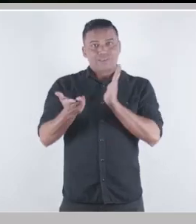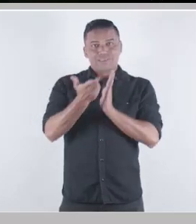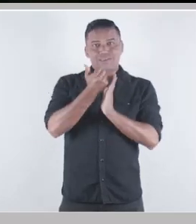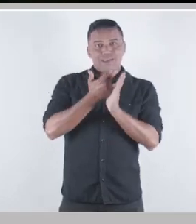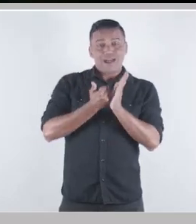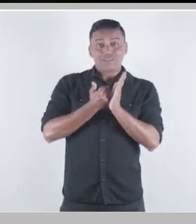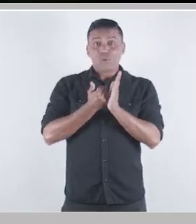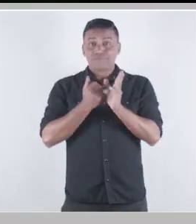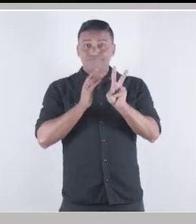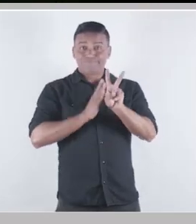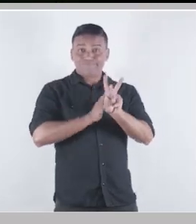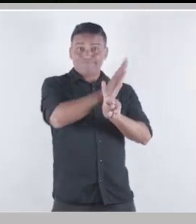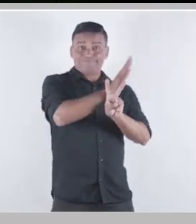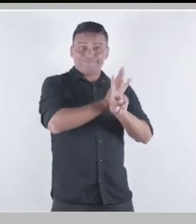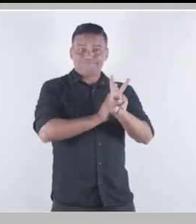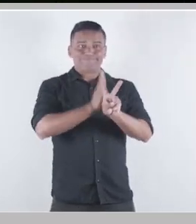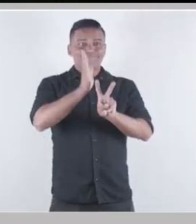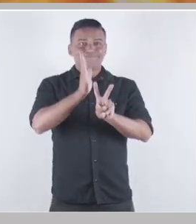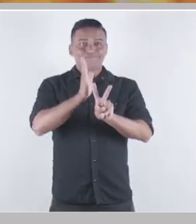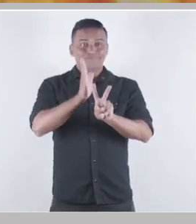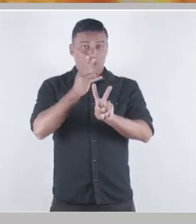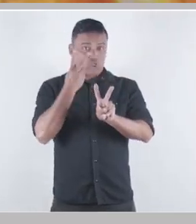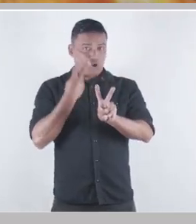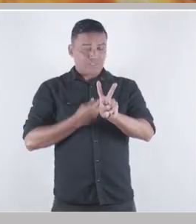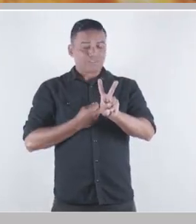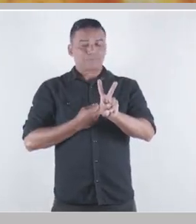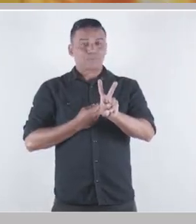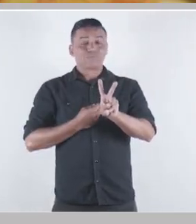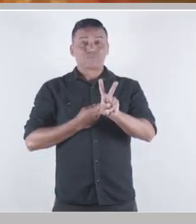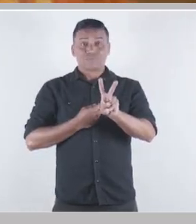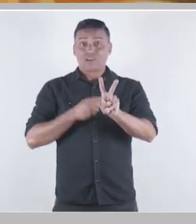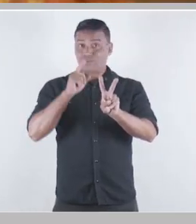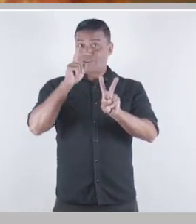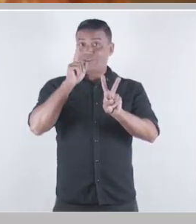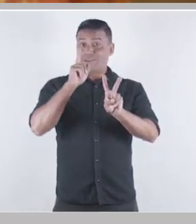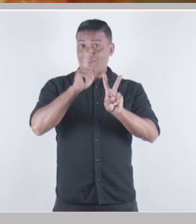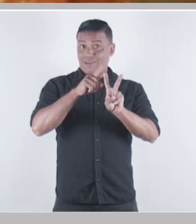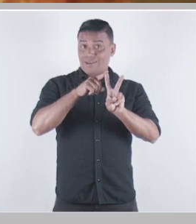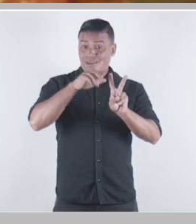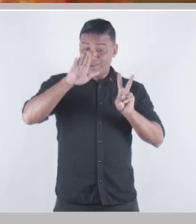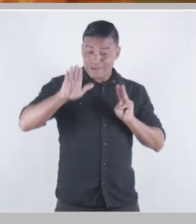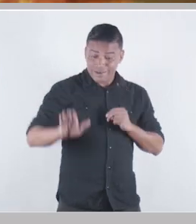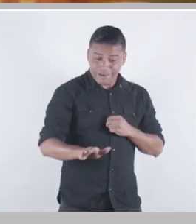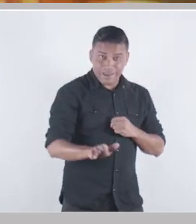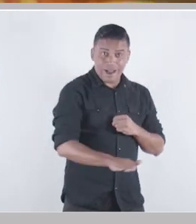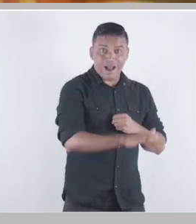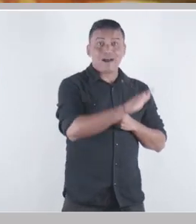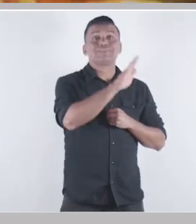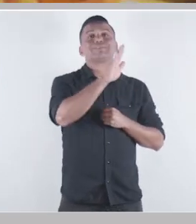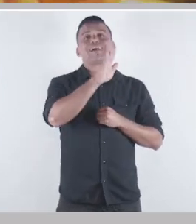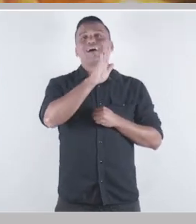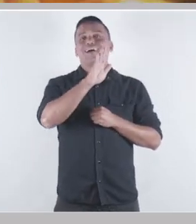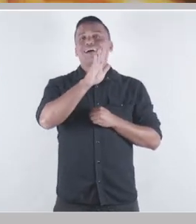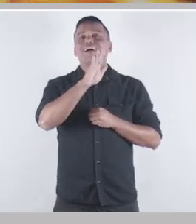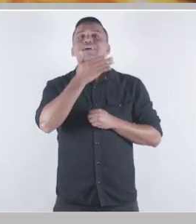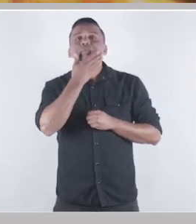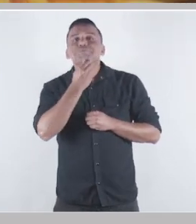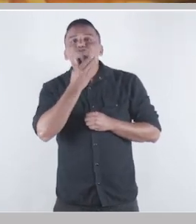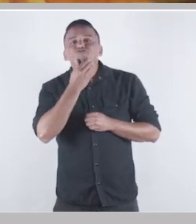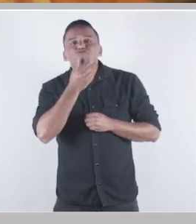dois momentos. O Alexandre criança é esse menino que